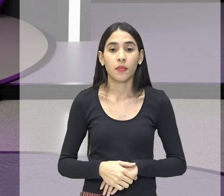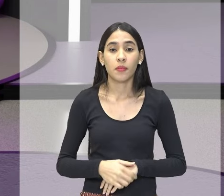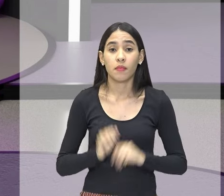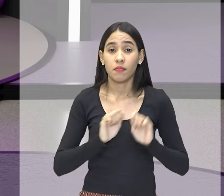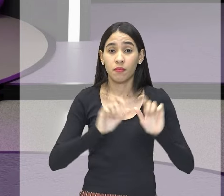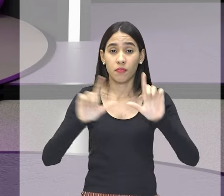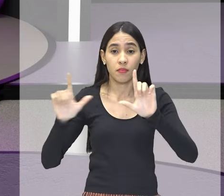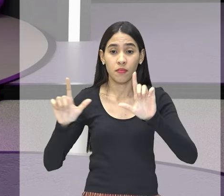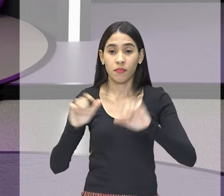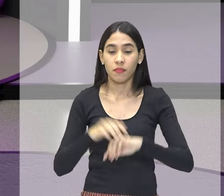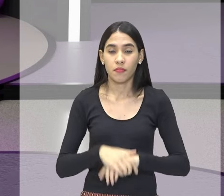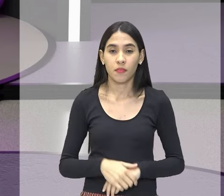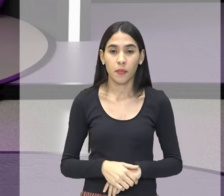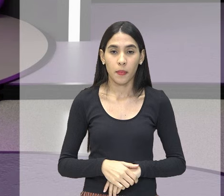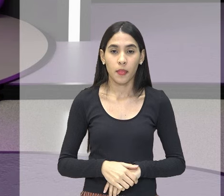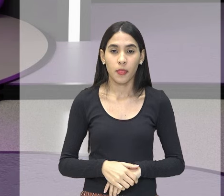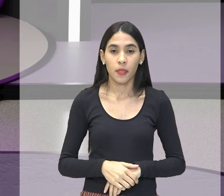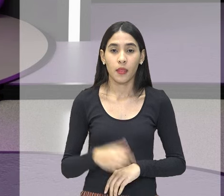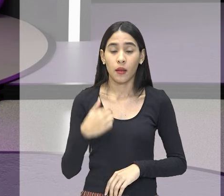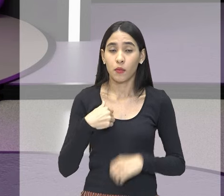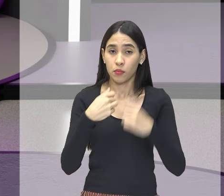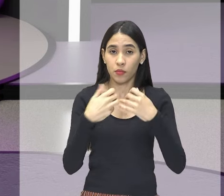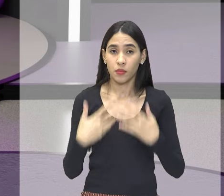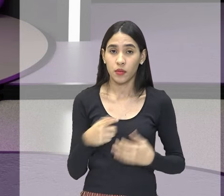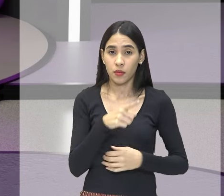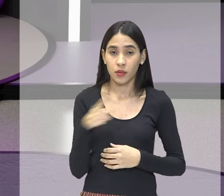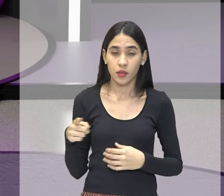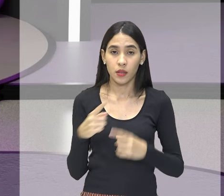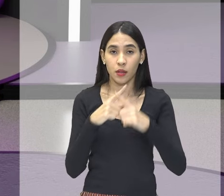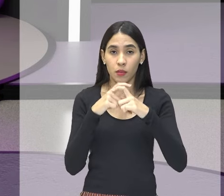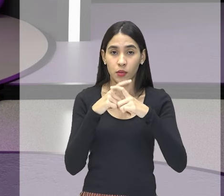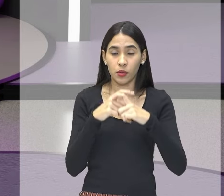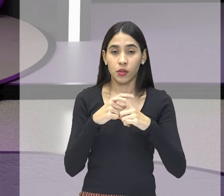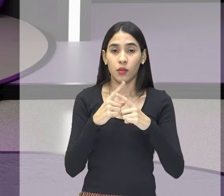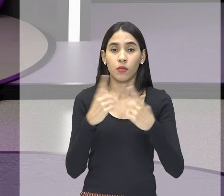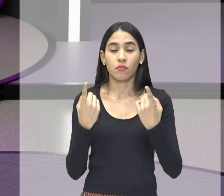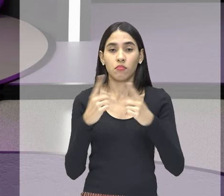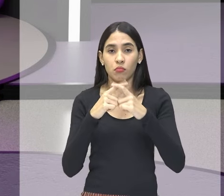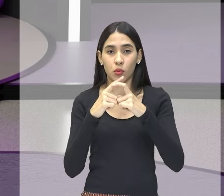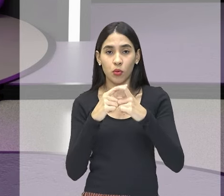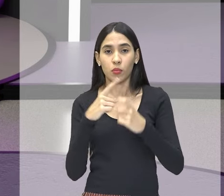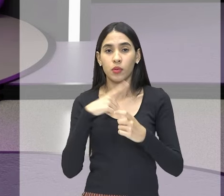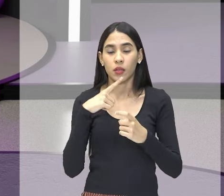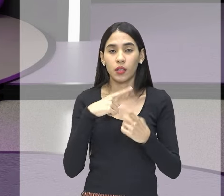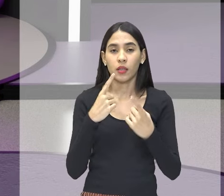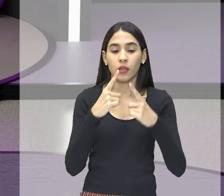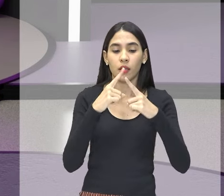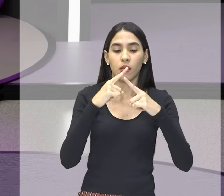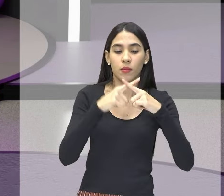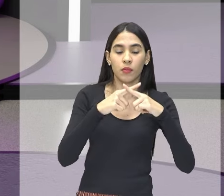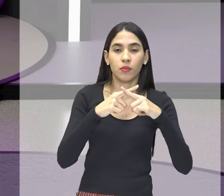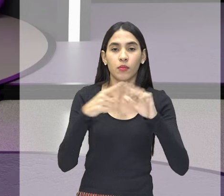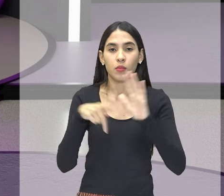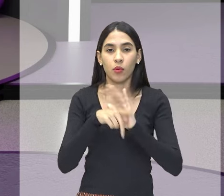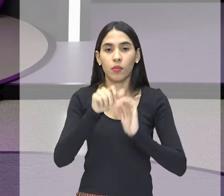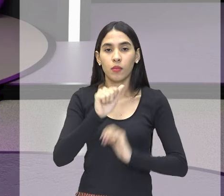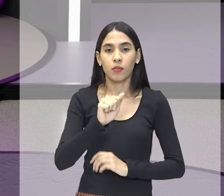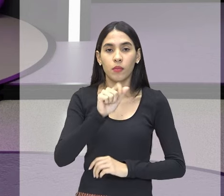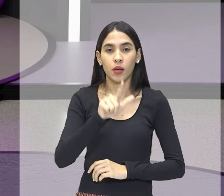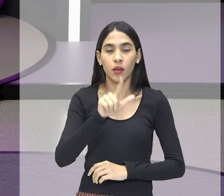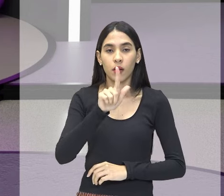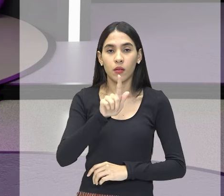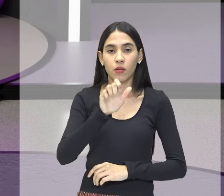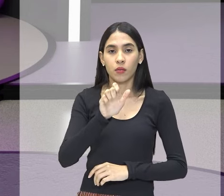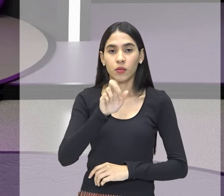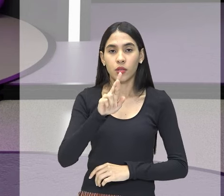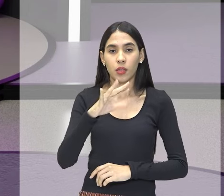tela, tá? Como eu disse para vocês, a multiplicação de monômios é composta por multiplicação de termos algébricos. O que é